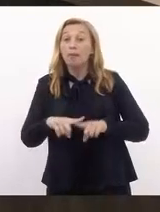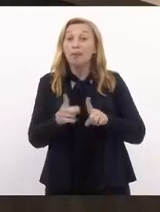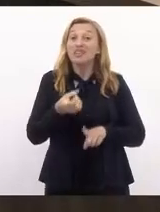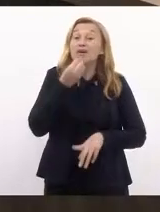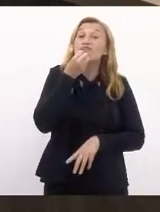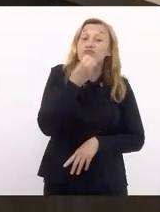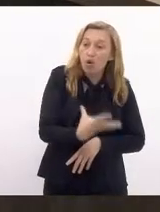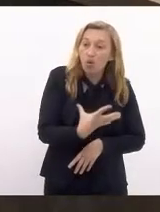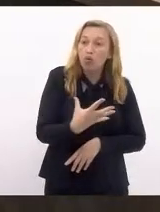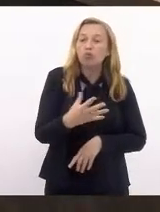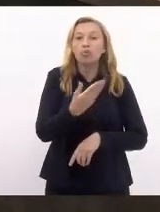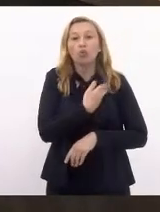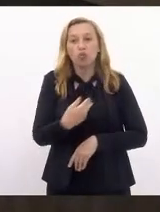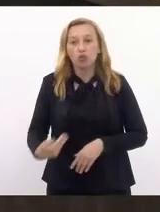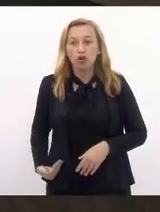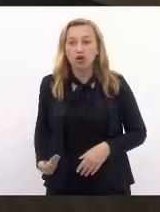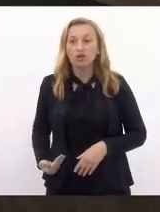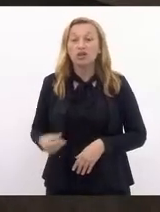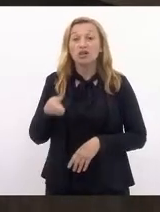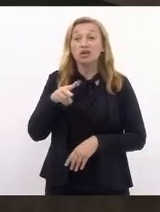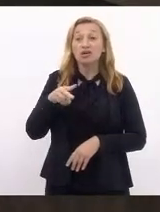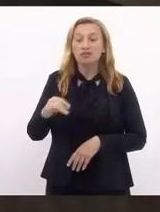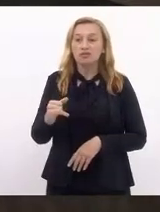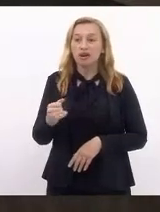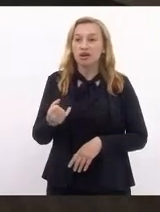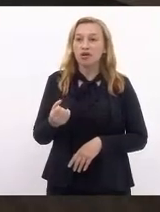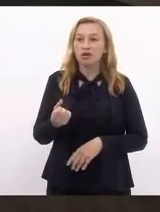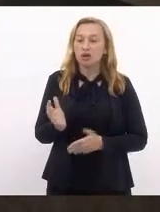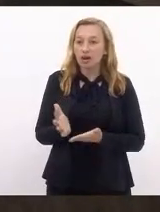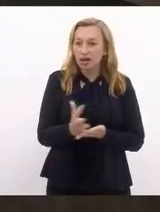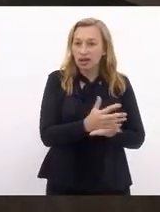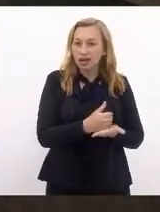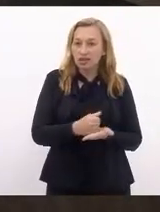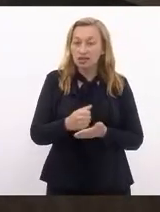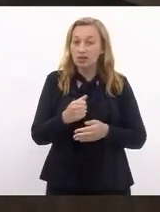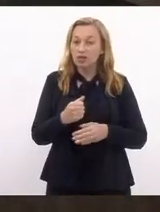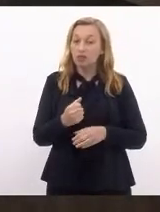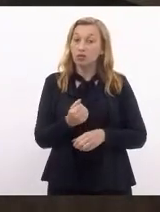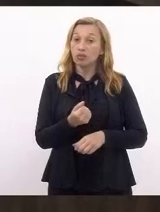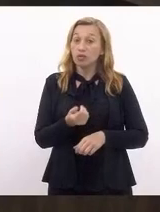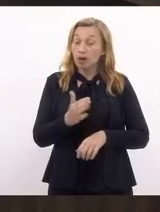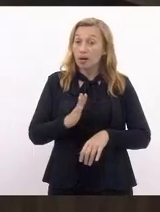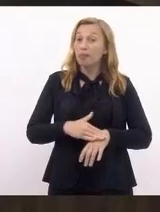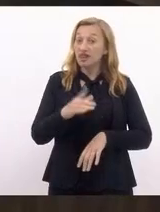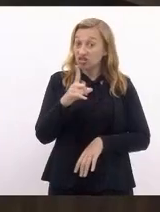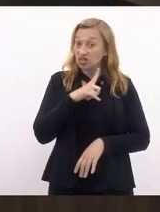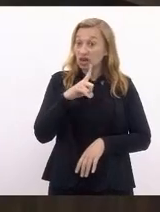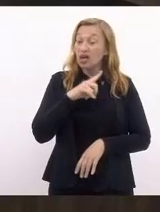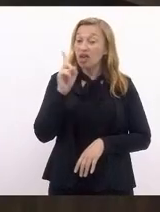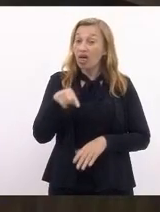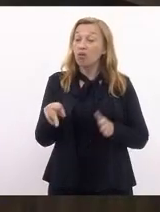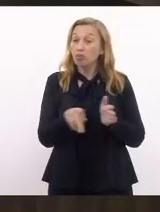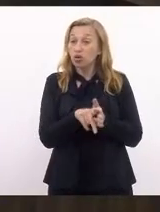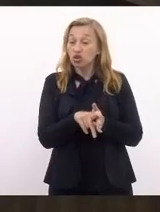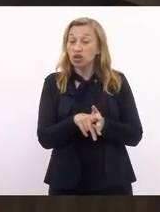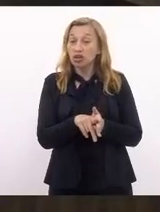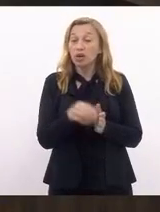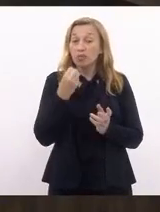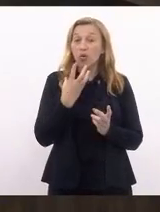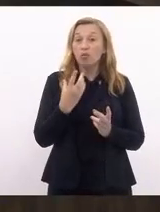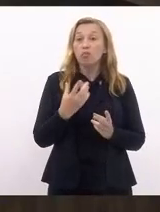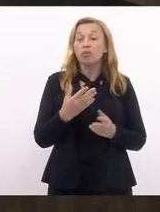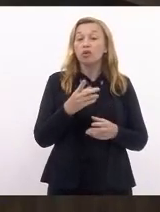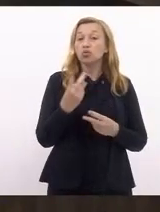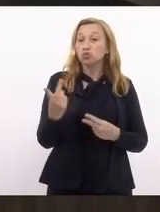muito bom o governo que vai aumentar arrecadação então projeto que é bom para os dois